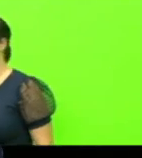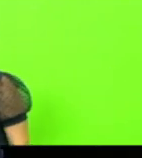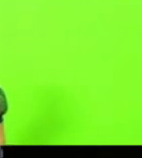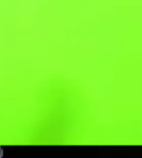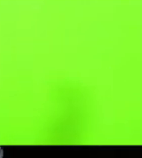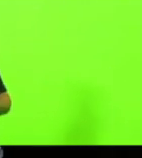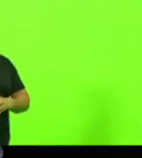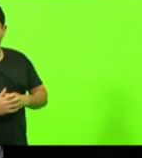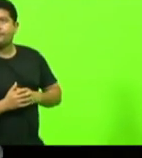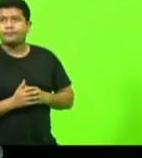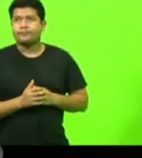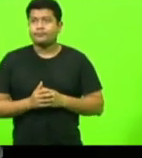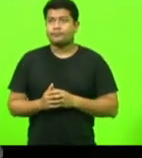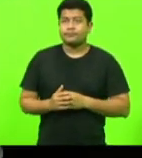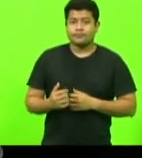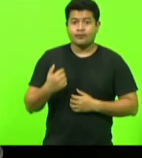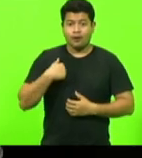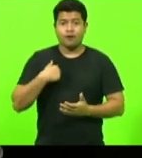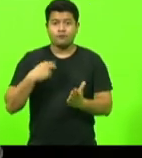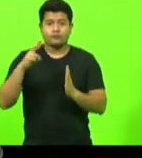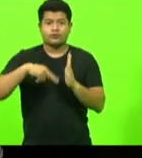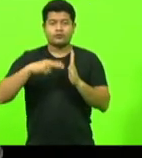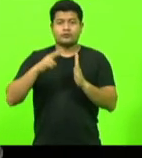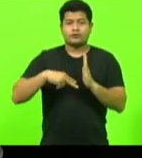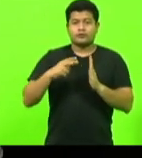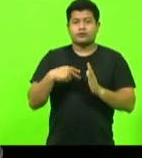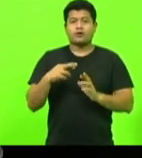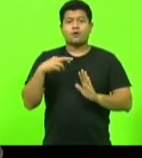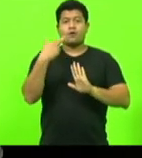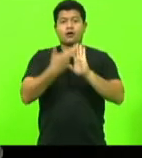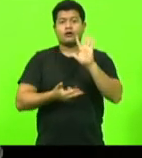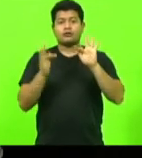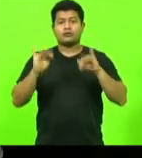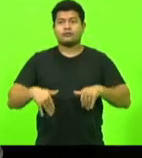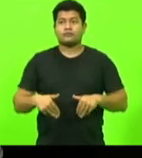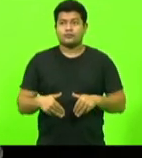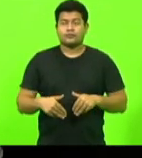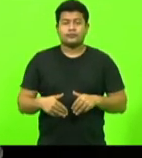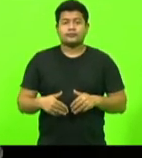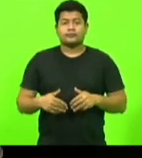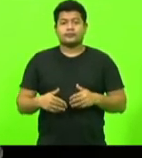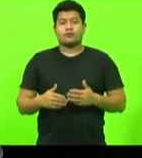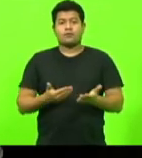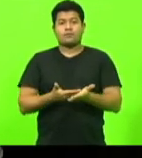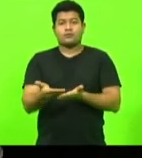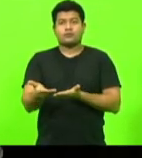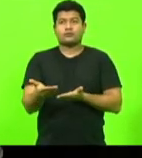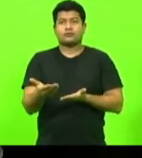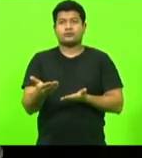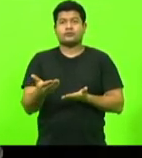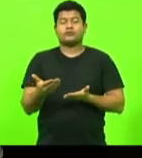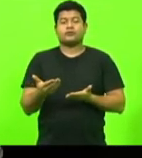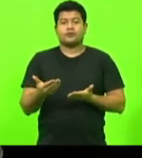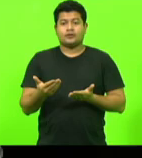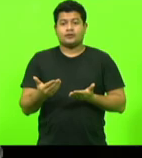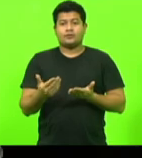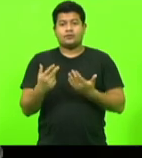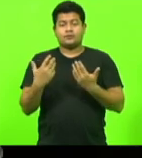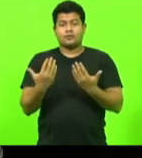Eu lerei, então, o relatório final a partir do preâmbulo, né,